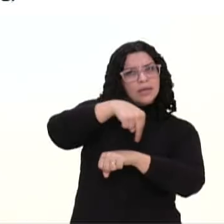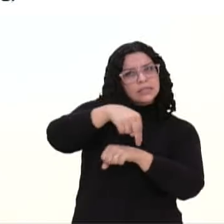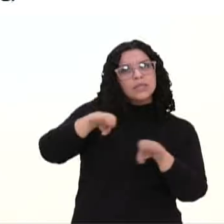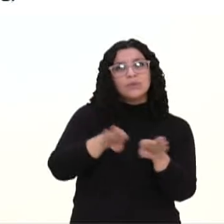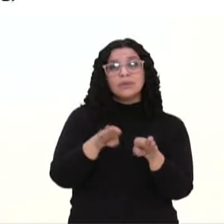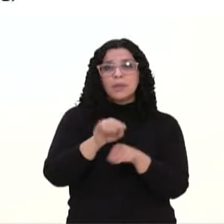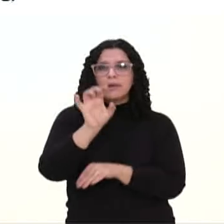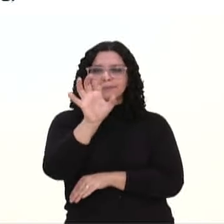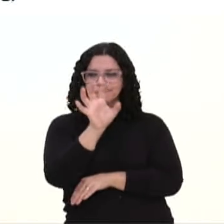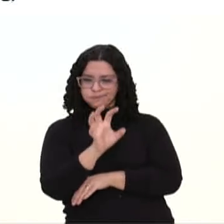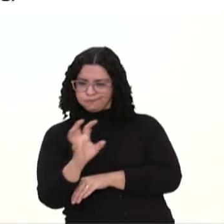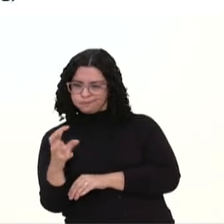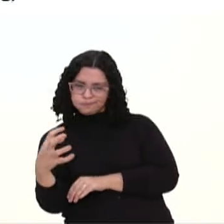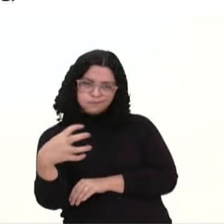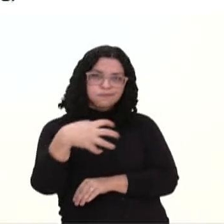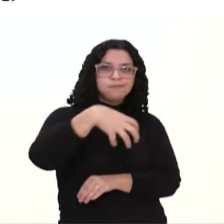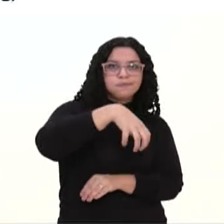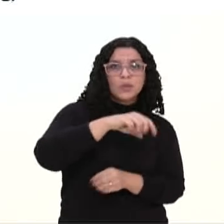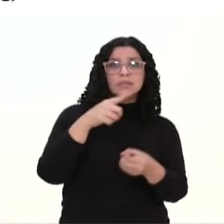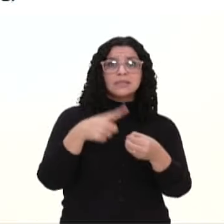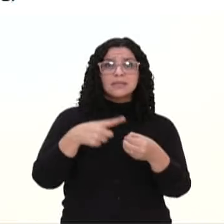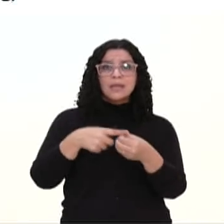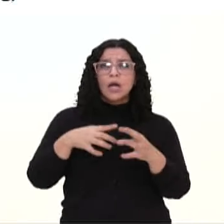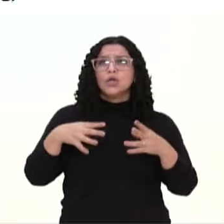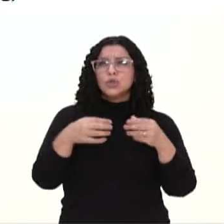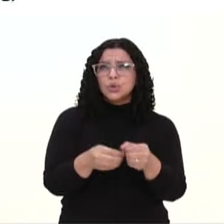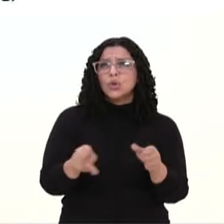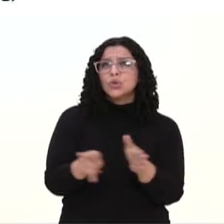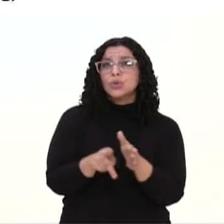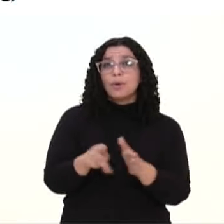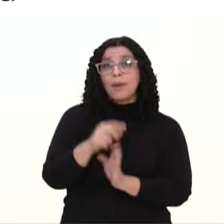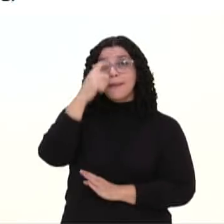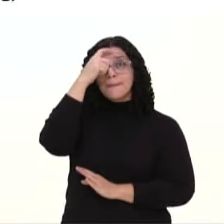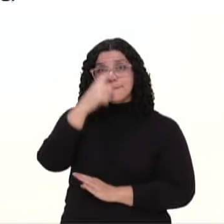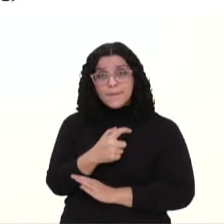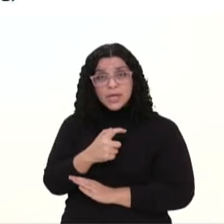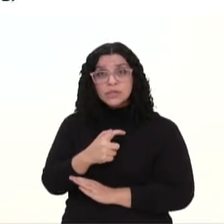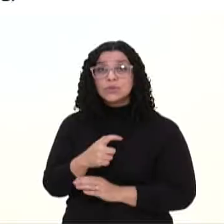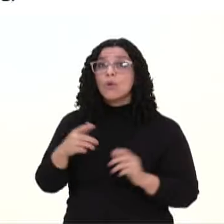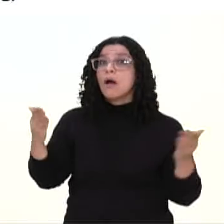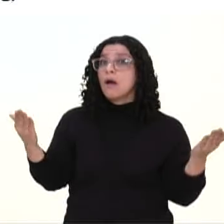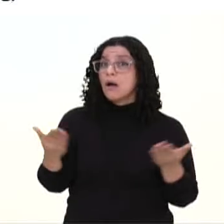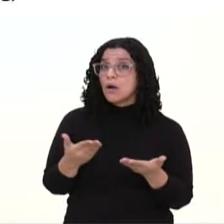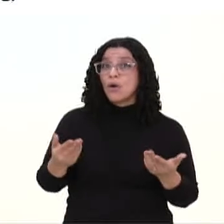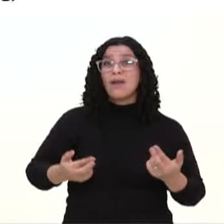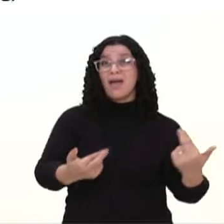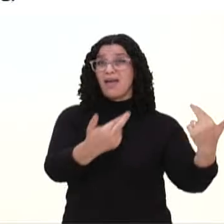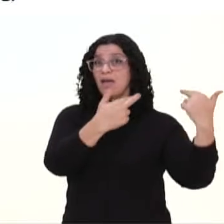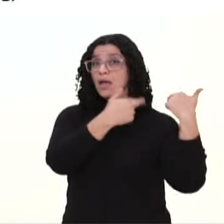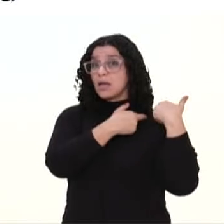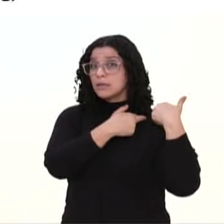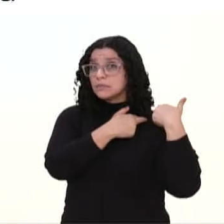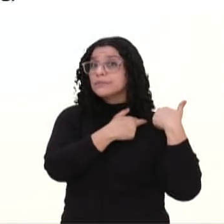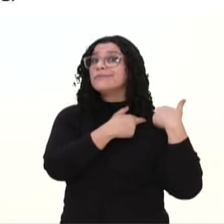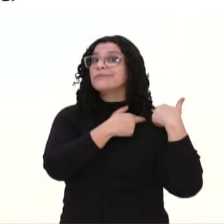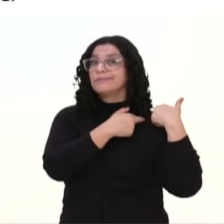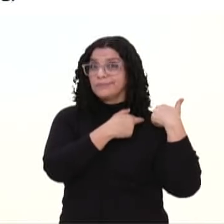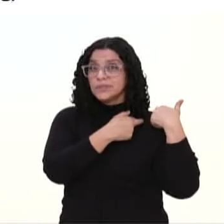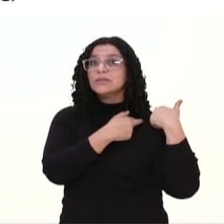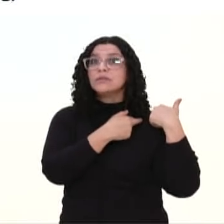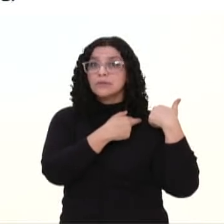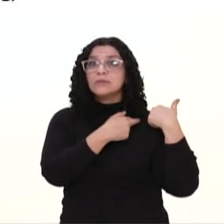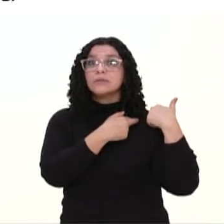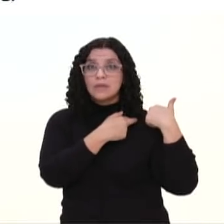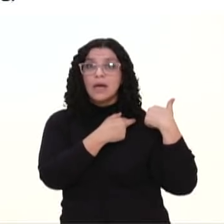cada região, cada cidade, cada cidadão é plenamente responsável aos